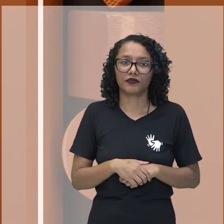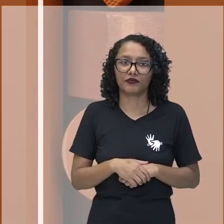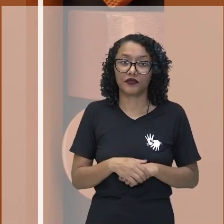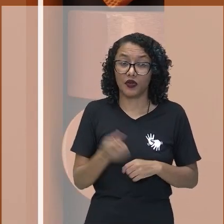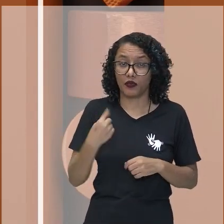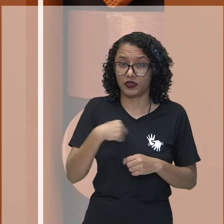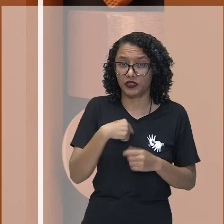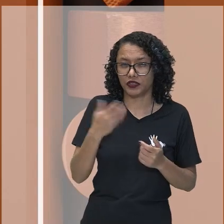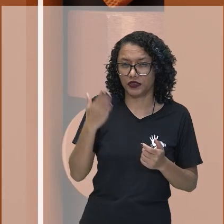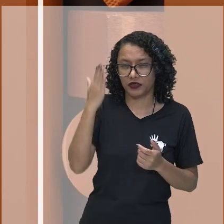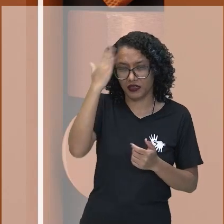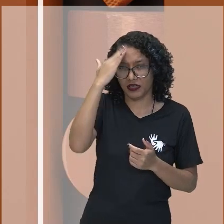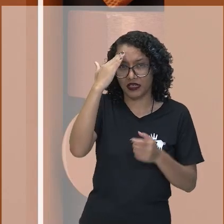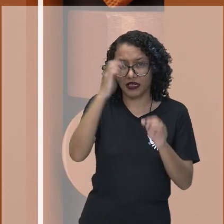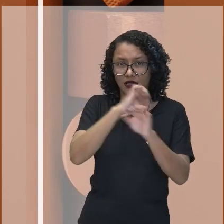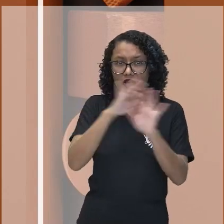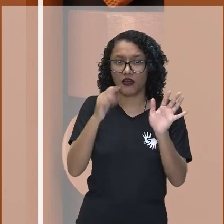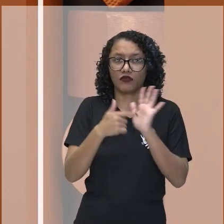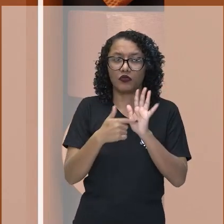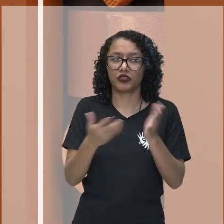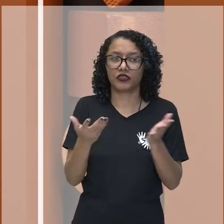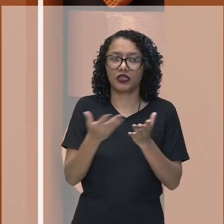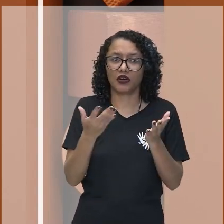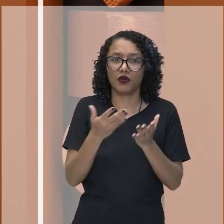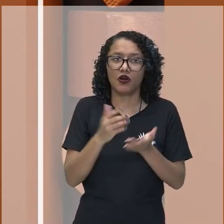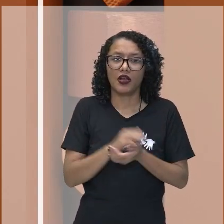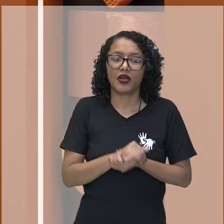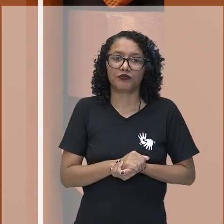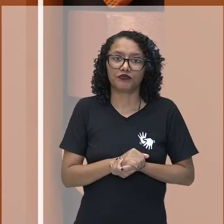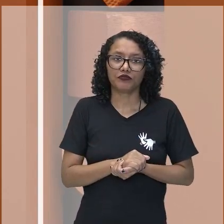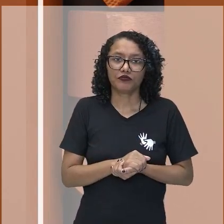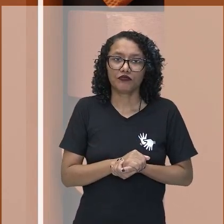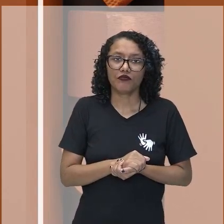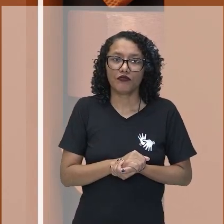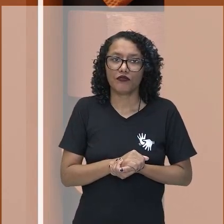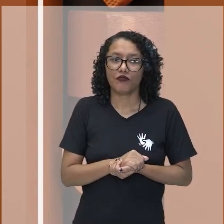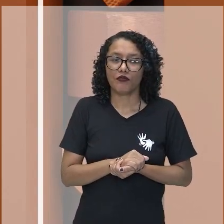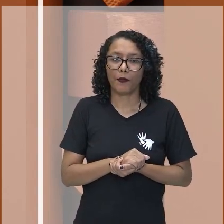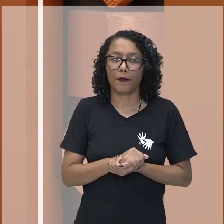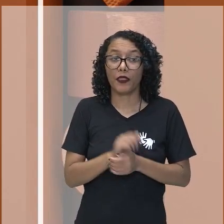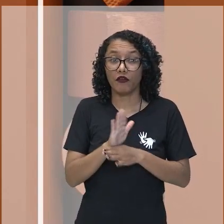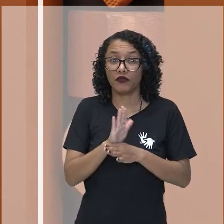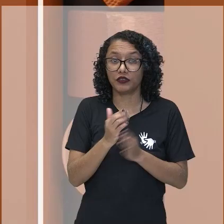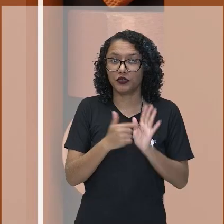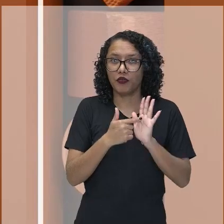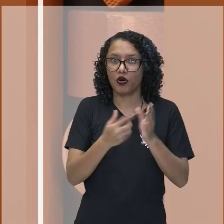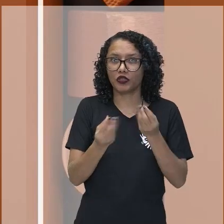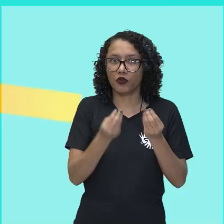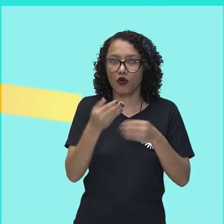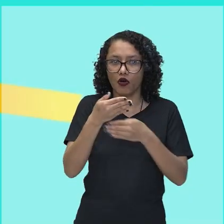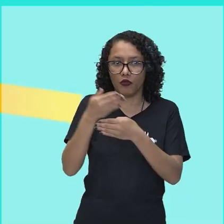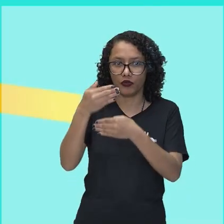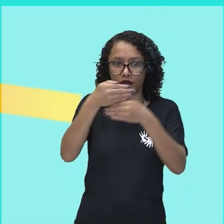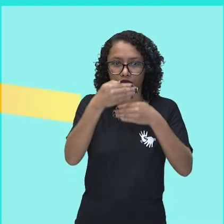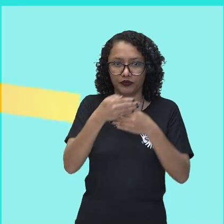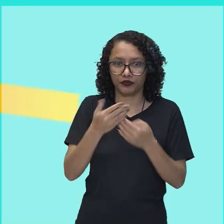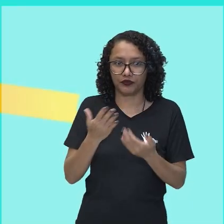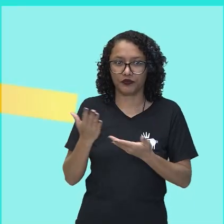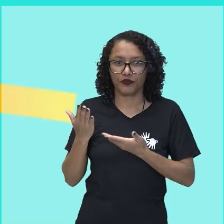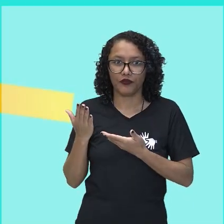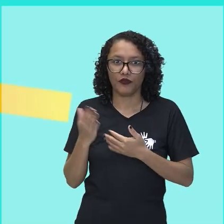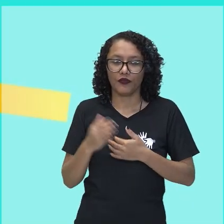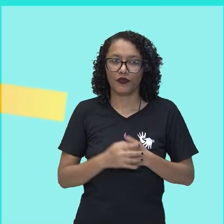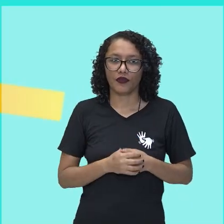agora uma animação que mostra essas placas tectônicas, como que elas acabam se influenciando. Olha só, a